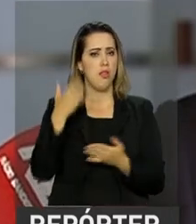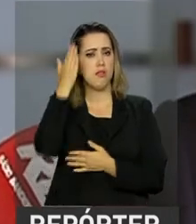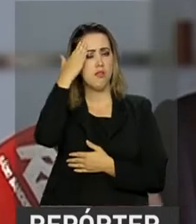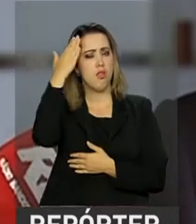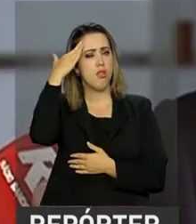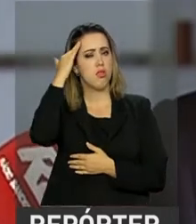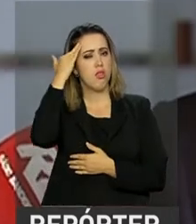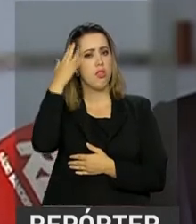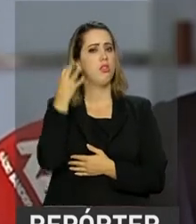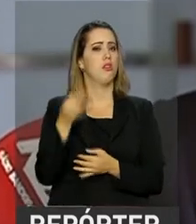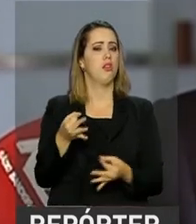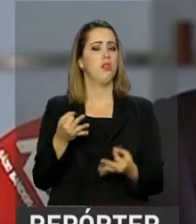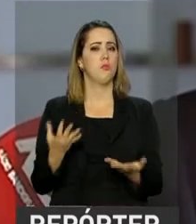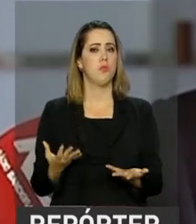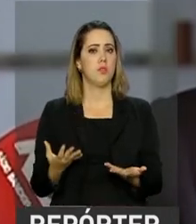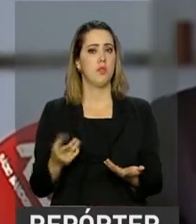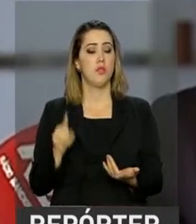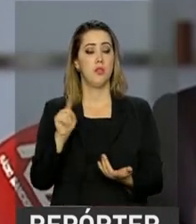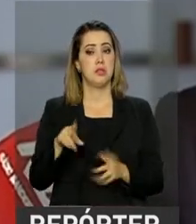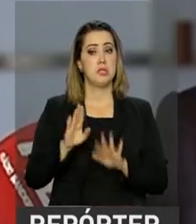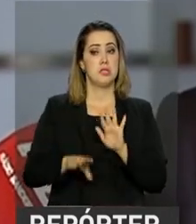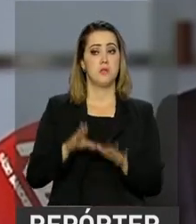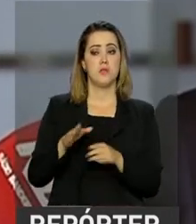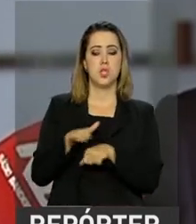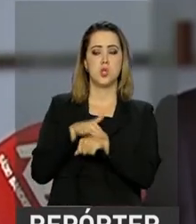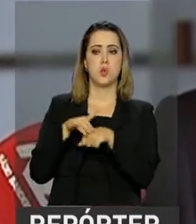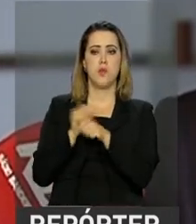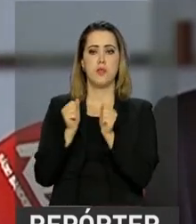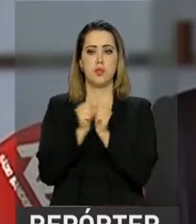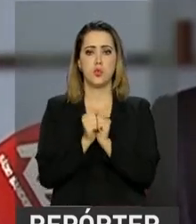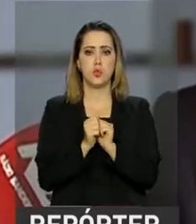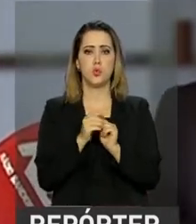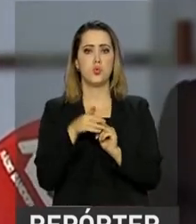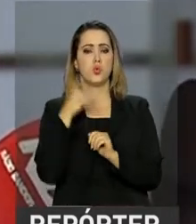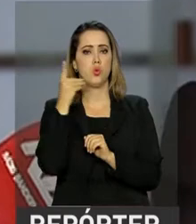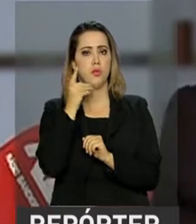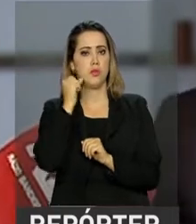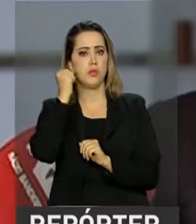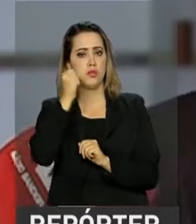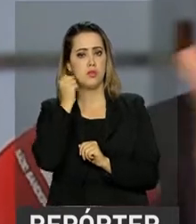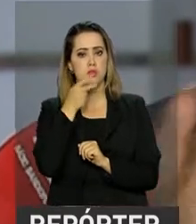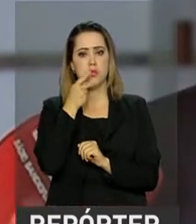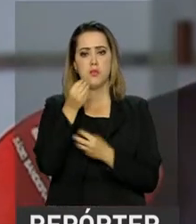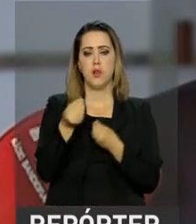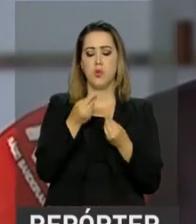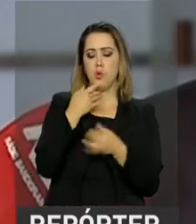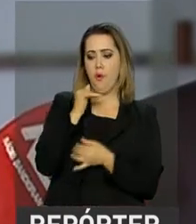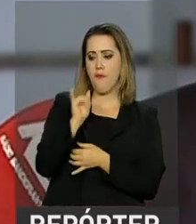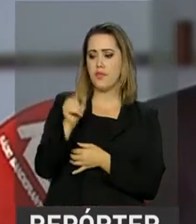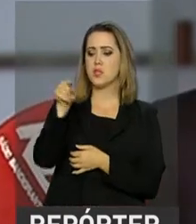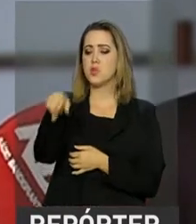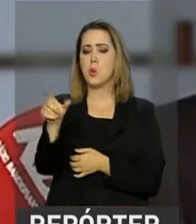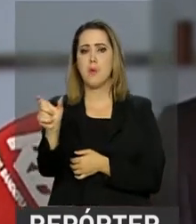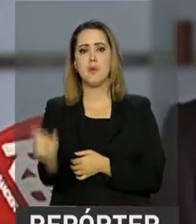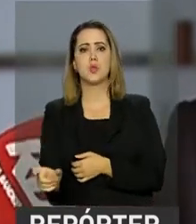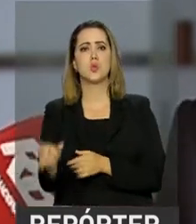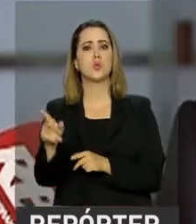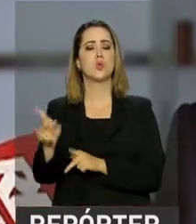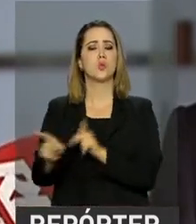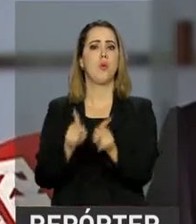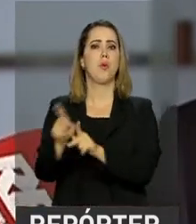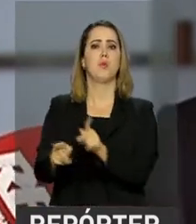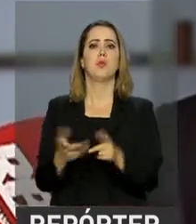muitas vezes, em conversas com parlamentares, ele faz essa questão: o que eu vou dizer para o meu